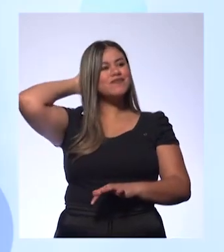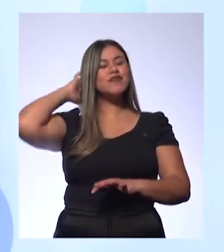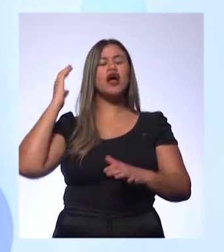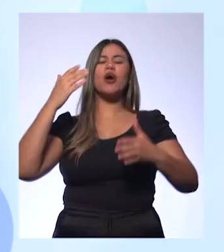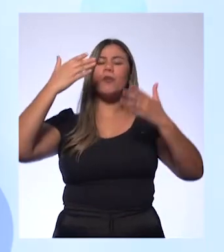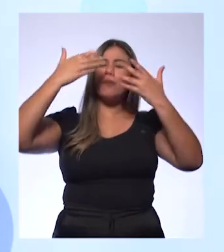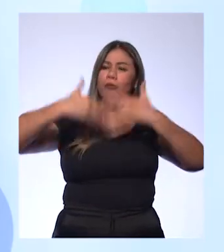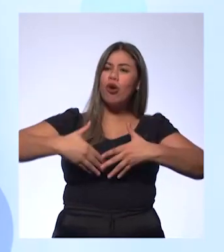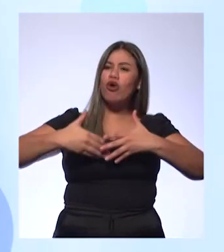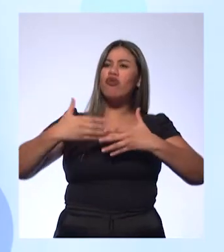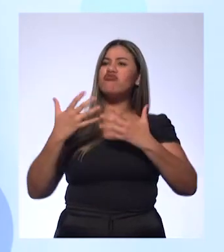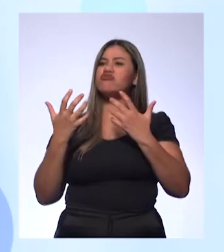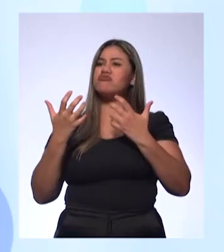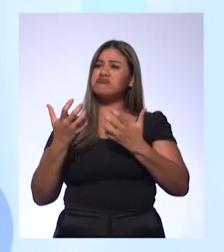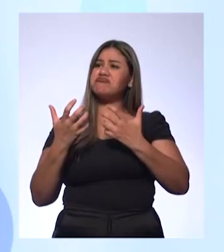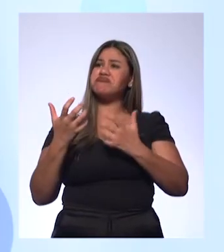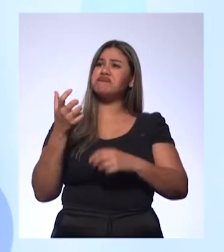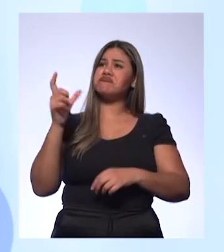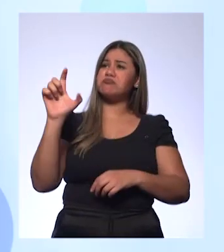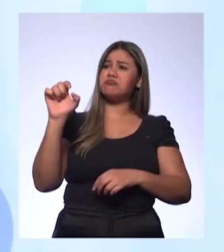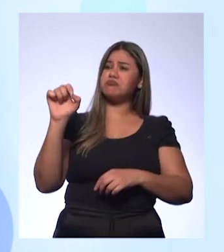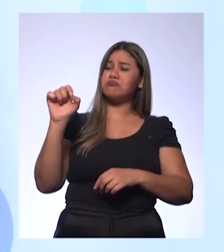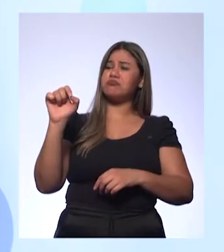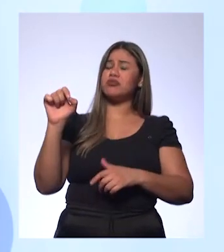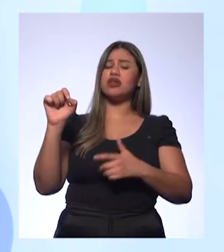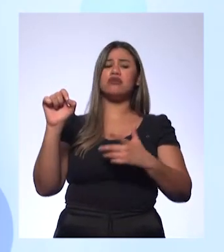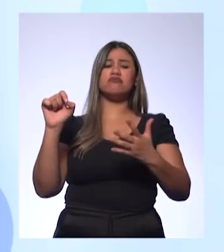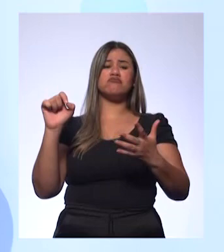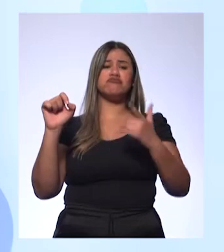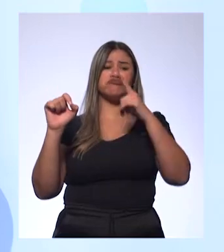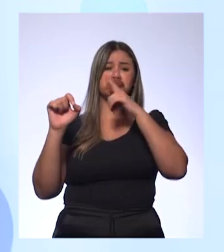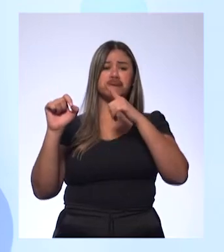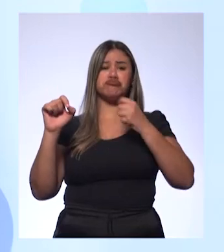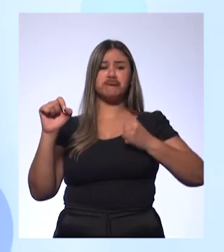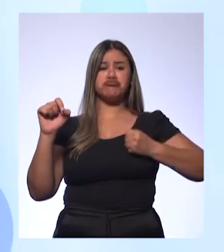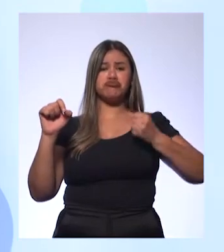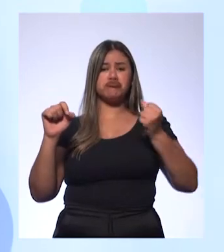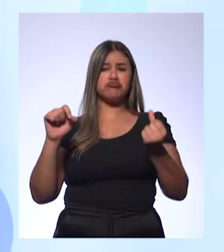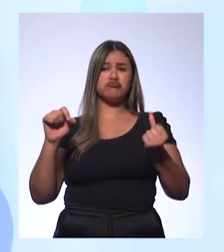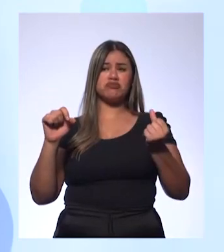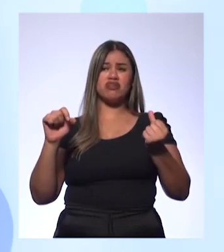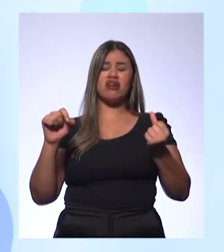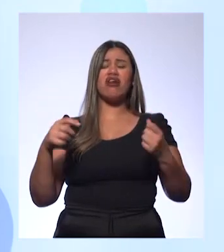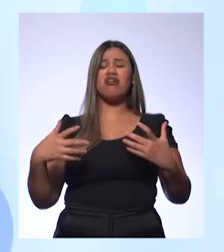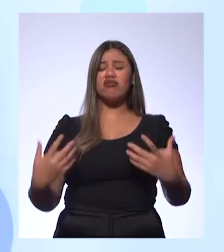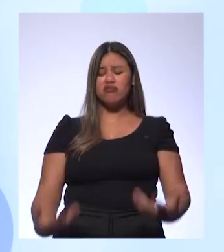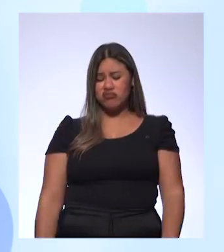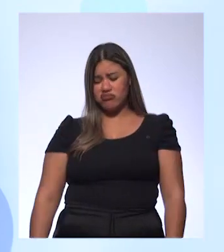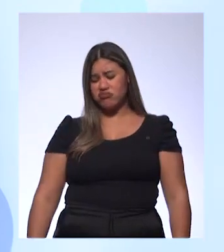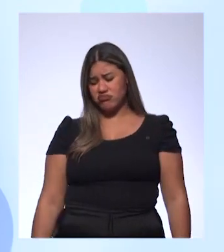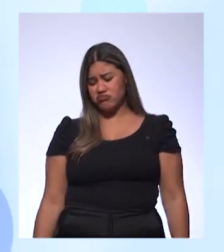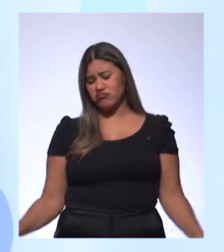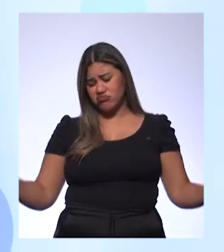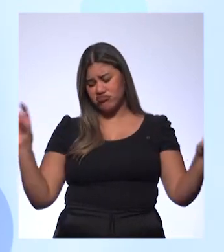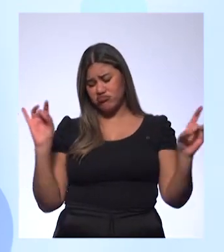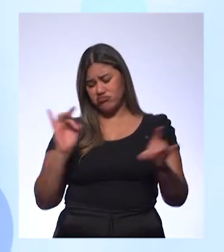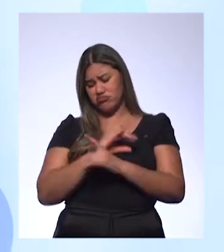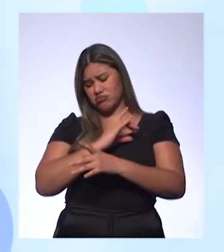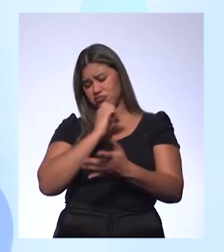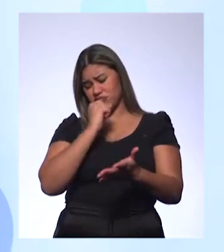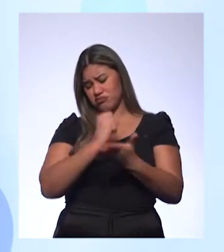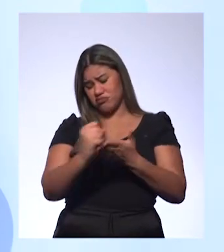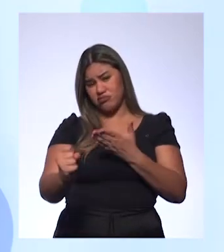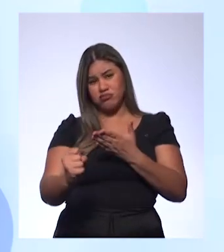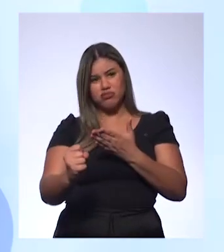na prova, mas conseguiu um 6. Ai, professor, e aí? Acabou o jogo? Está tudo terminado?